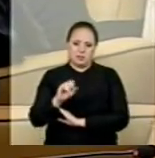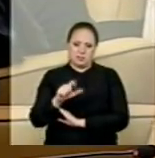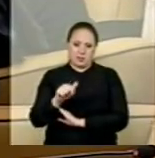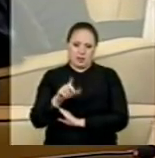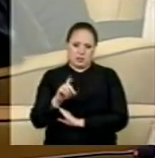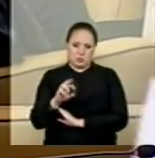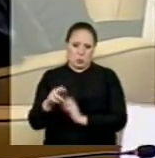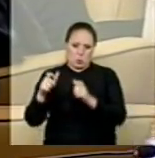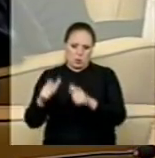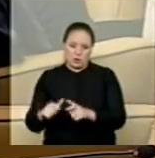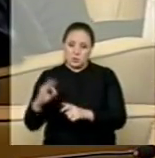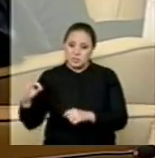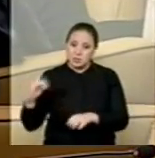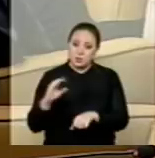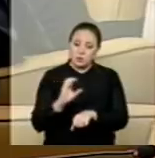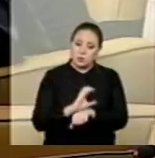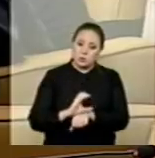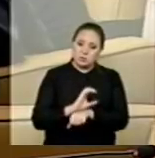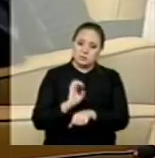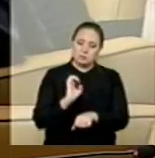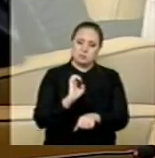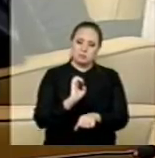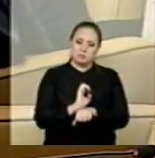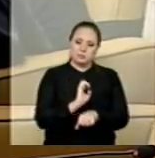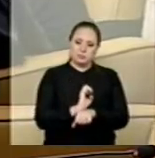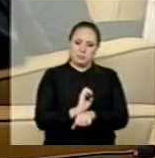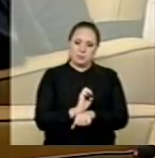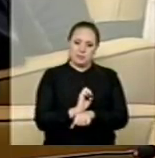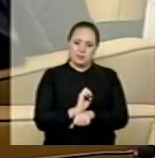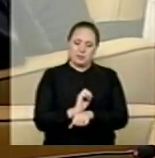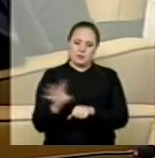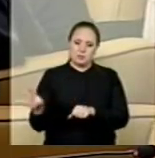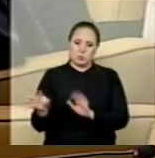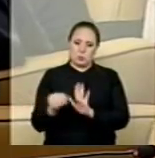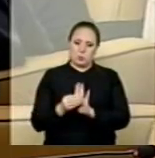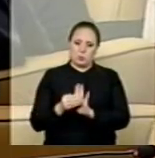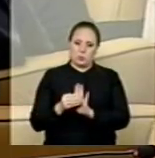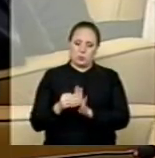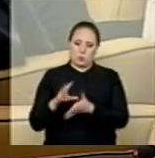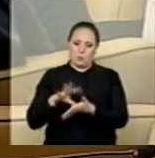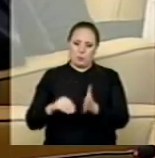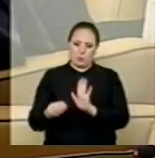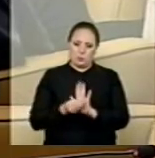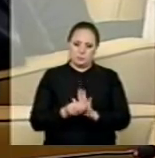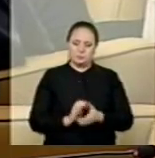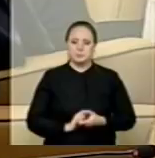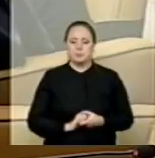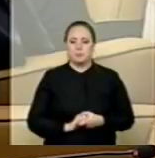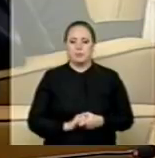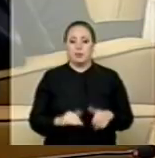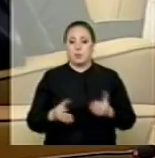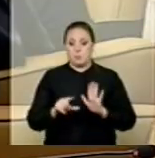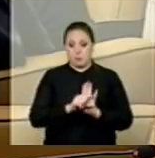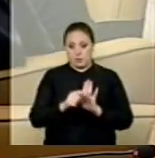estados, sem nenhuma exceção, repetir o preceito, né? Por meio do parágrafo 1º